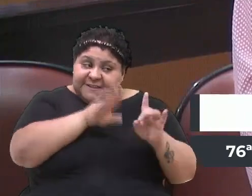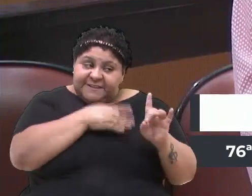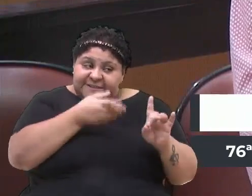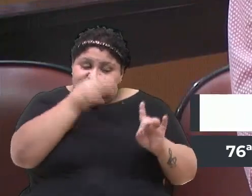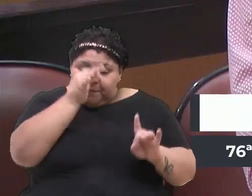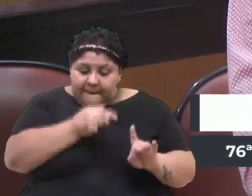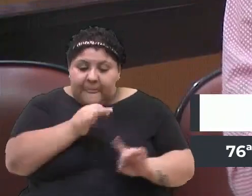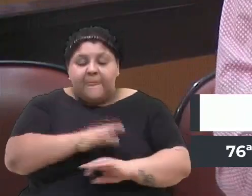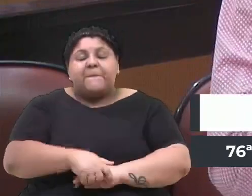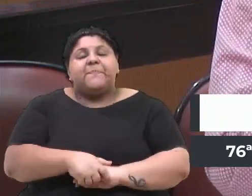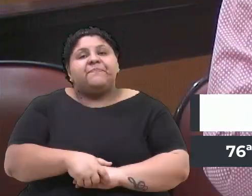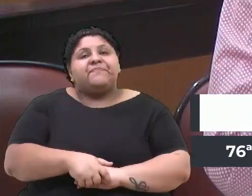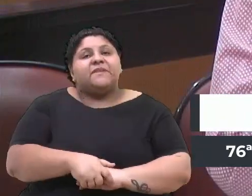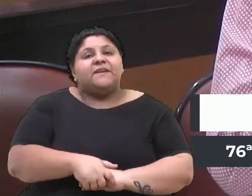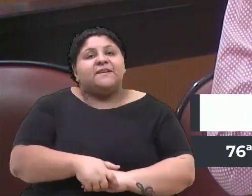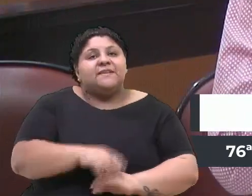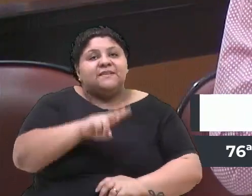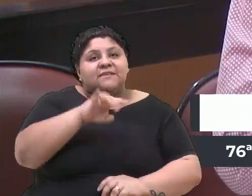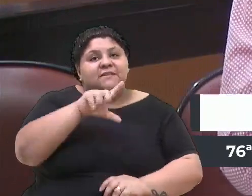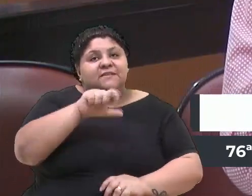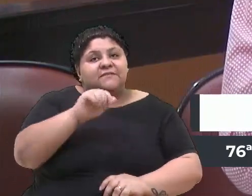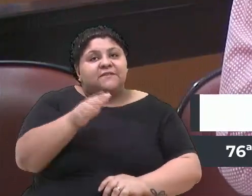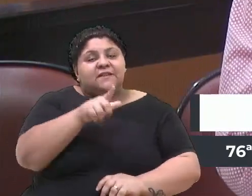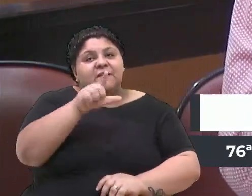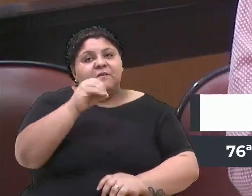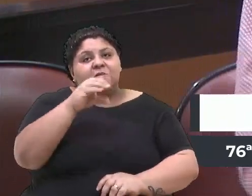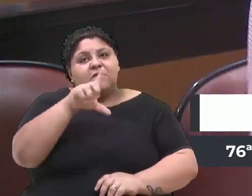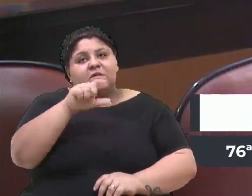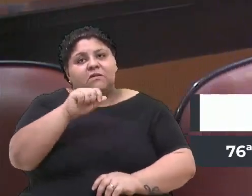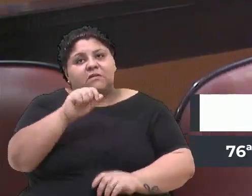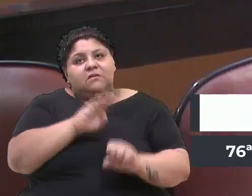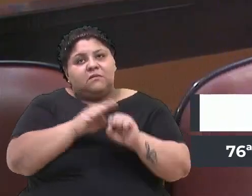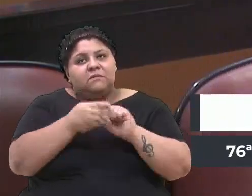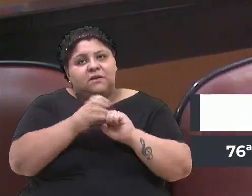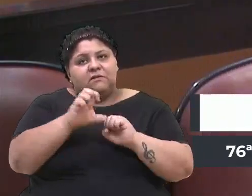homenagem na Vila Loura, bairro Esplanada. Peço apoio aos nobres